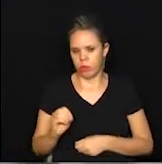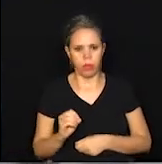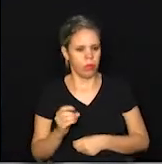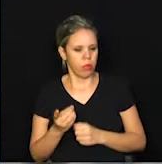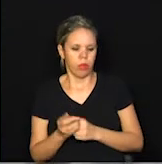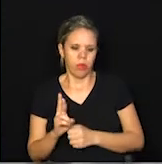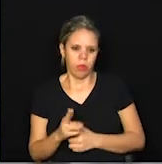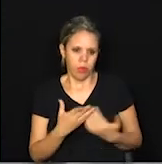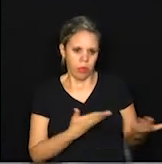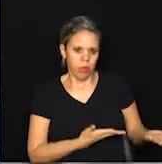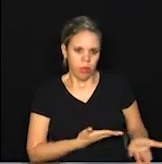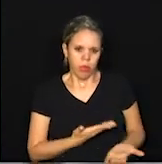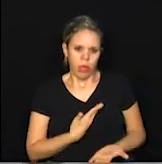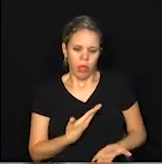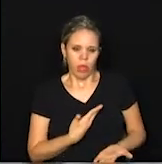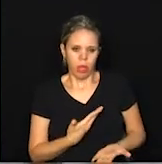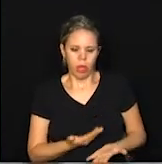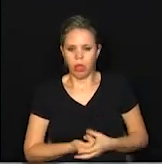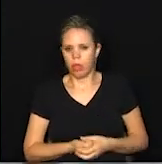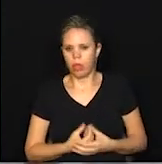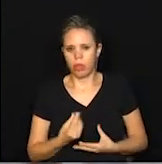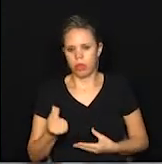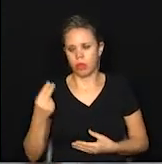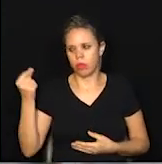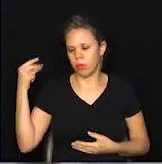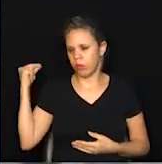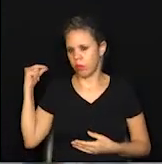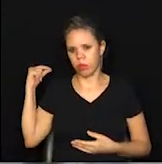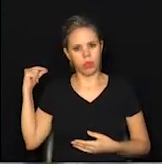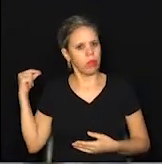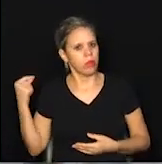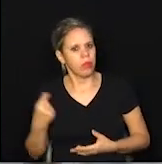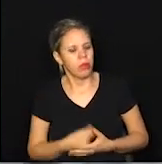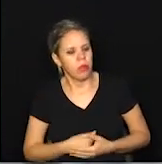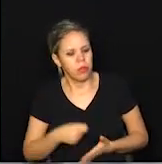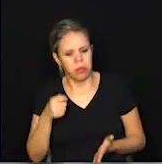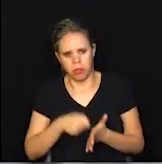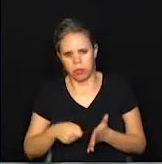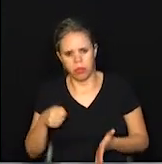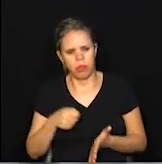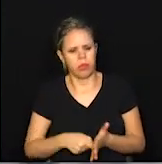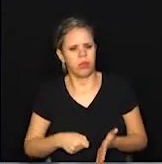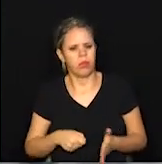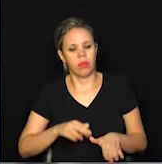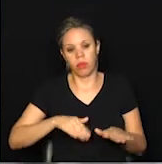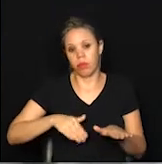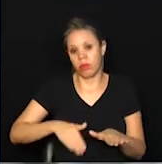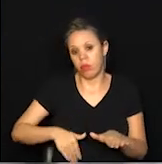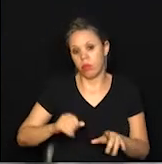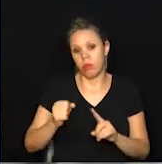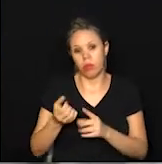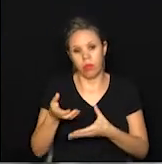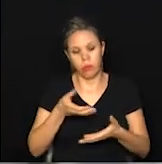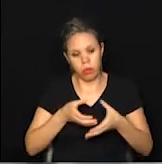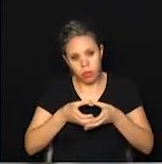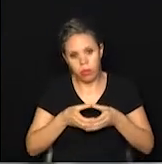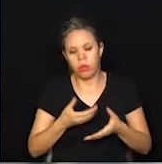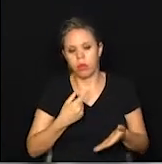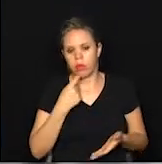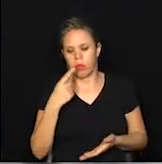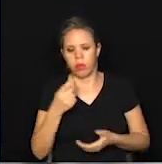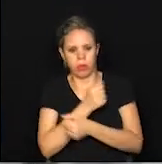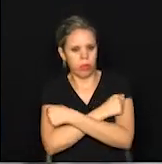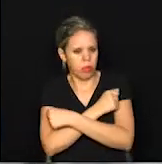Eduardo, amigo de muitos tempo na batalha pelos clubes sociais de Campinas, um forte abraço para o